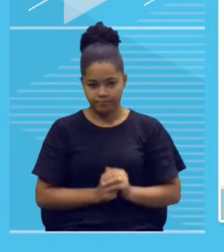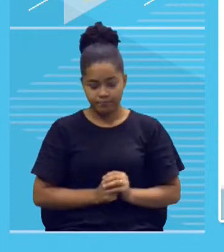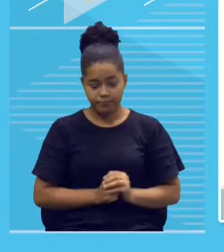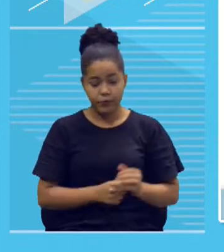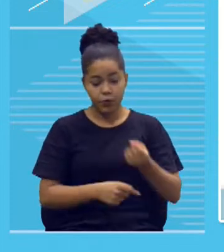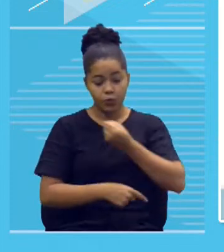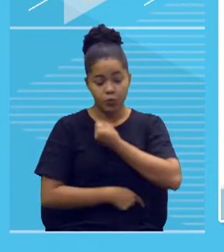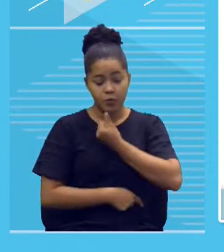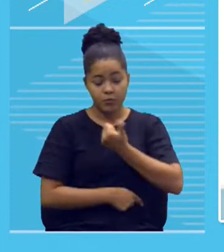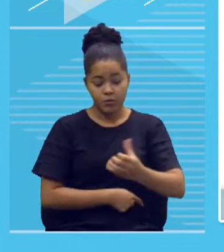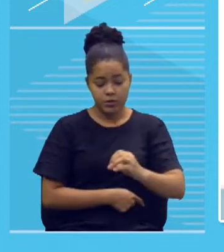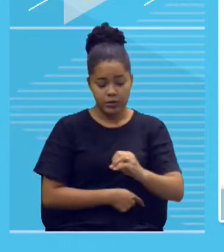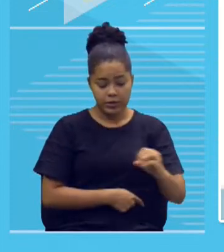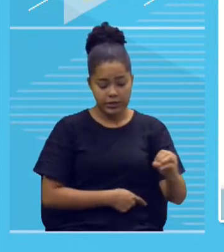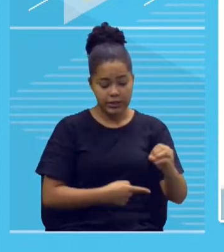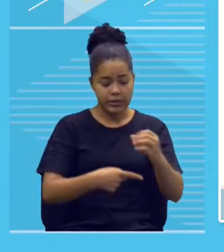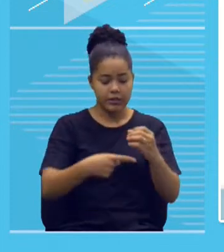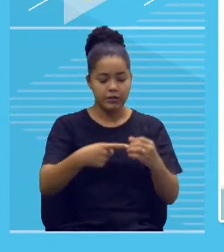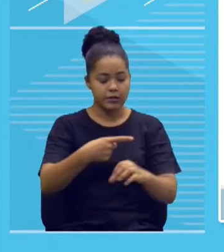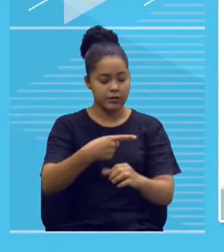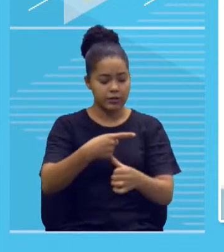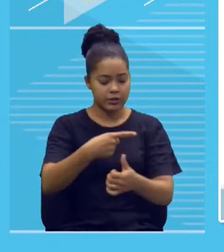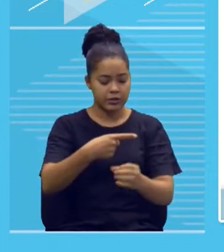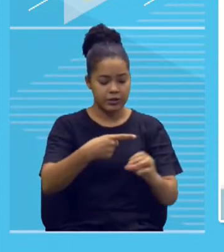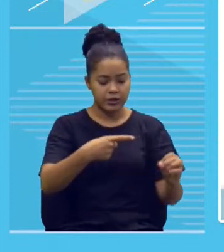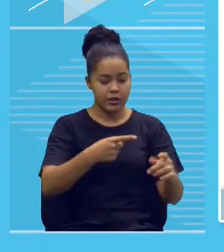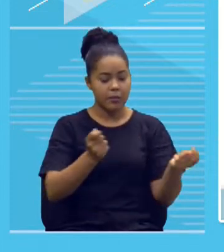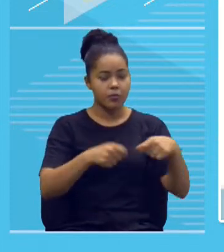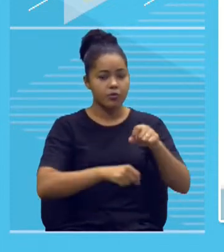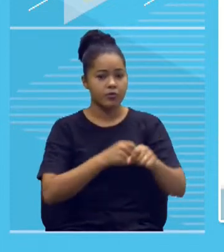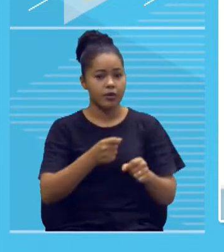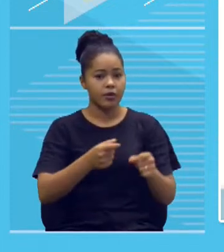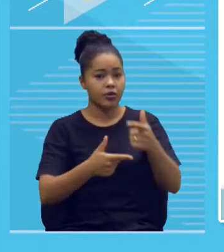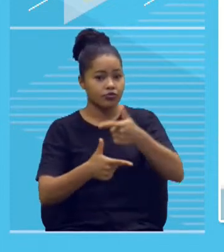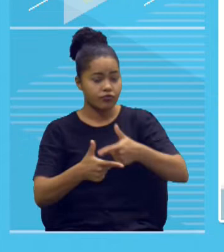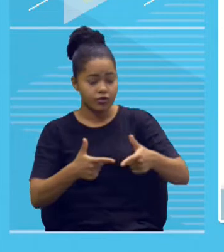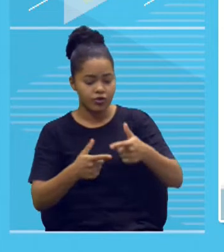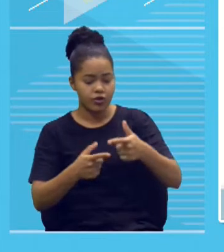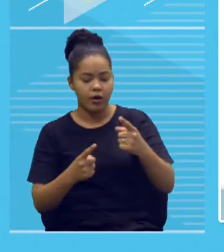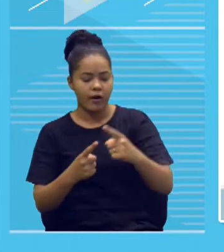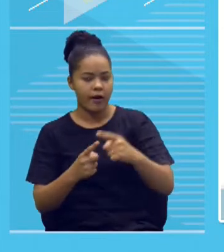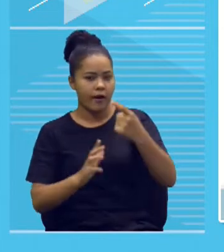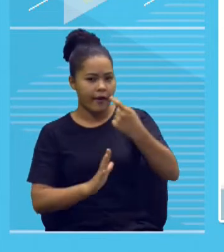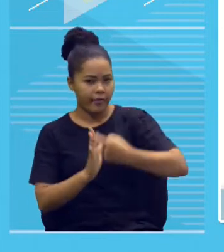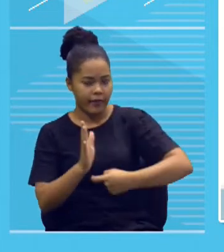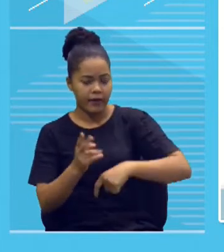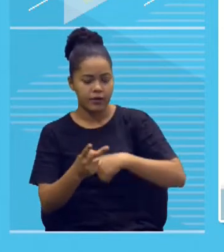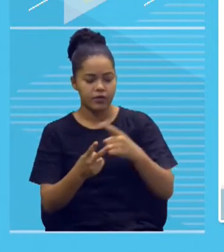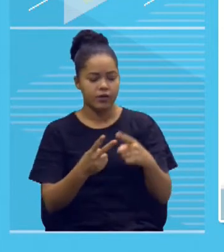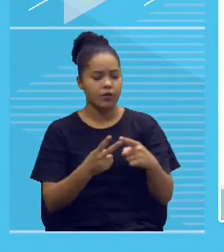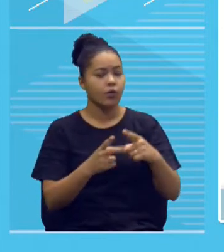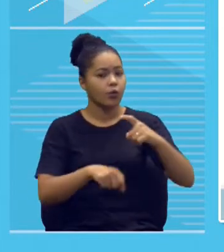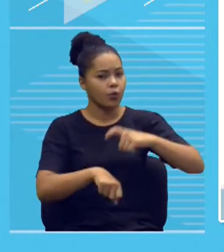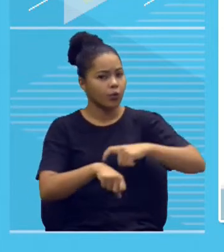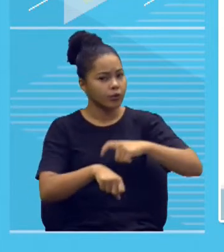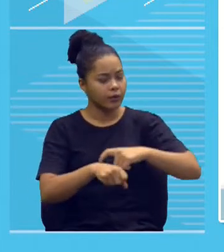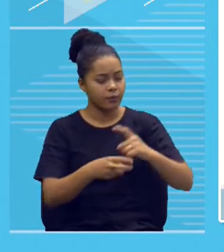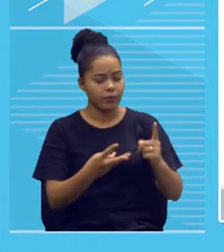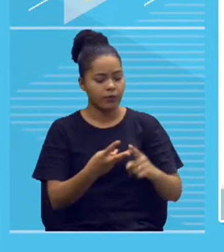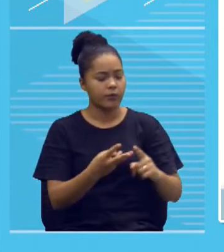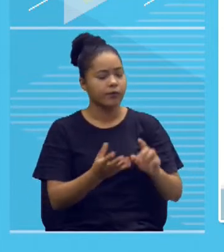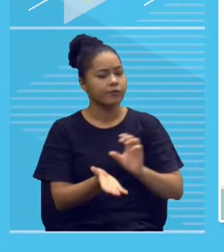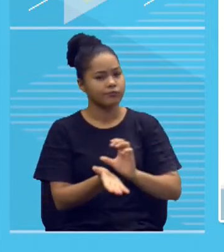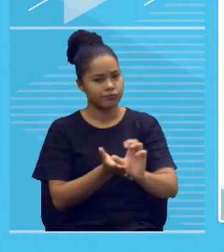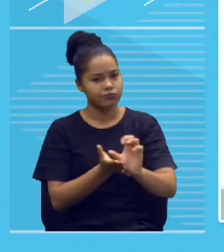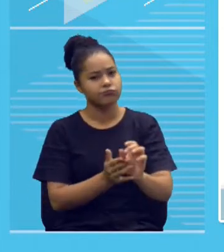este sem ele se torna divisor não só da taxa mas também do capital e do tempo então muitas às